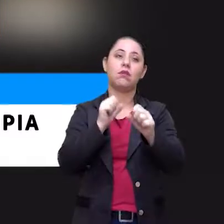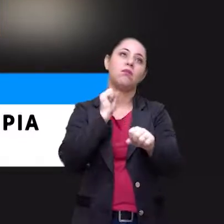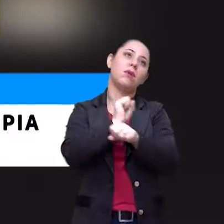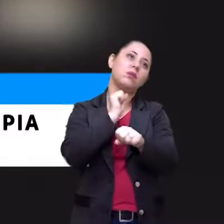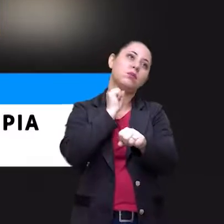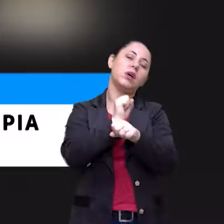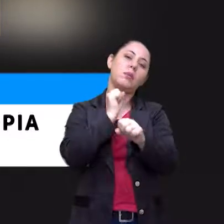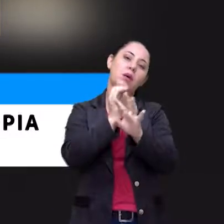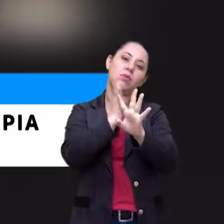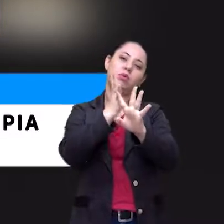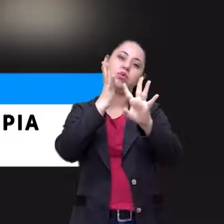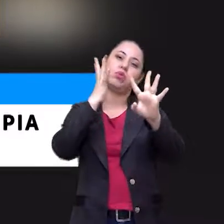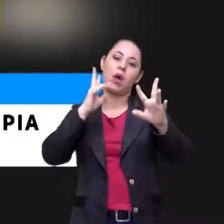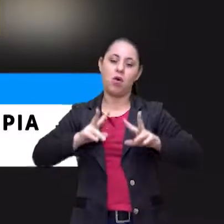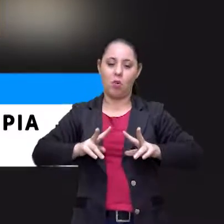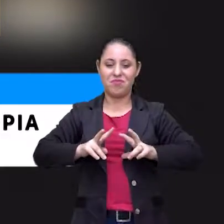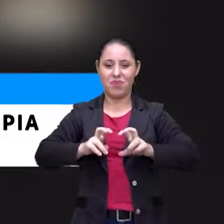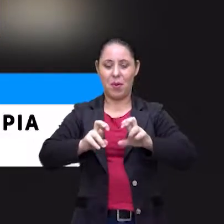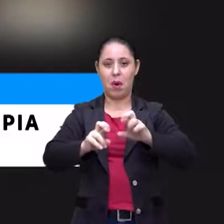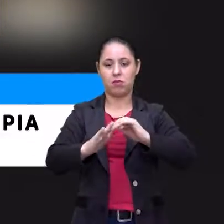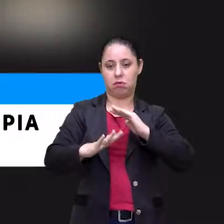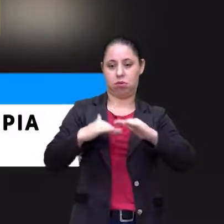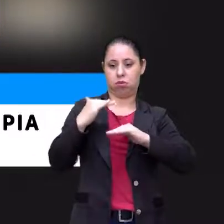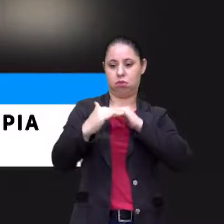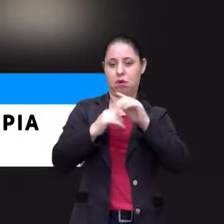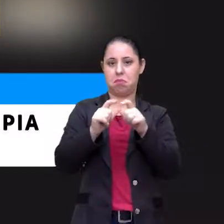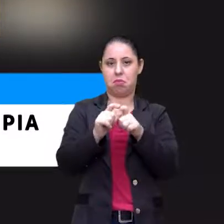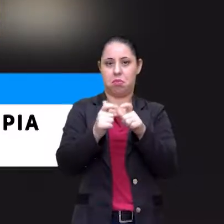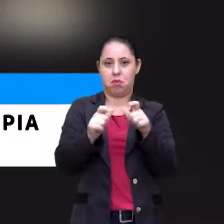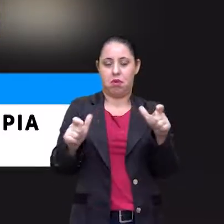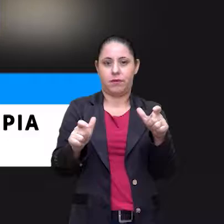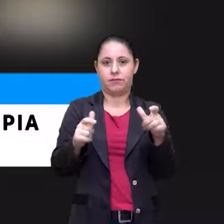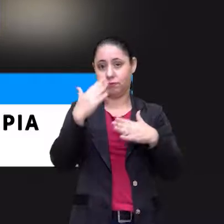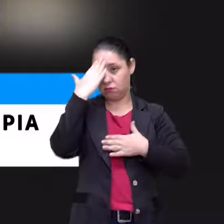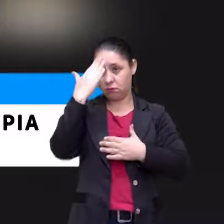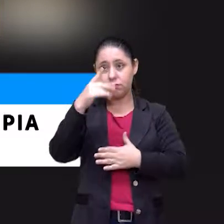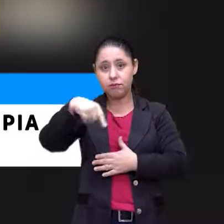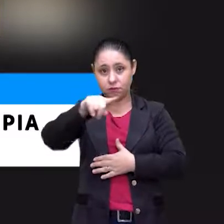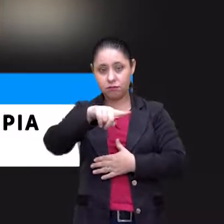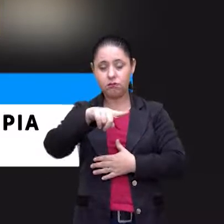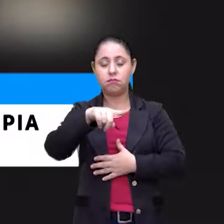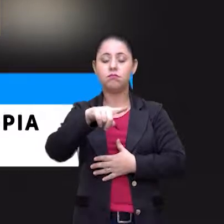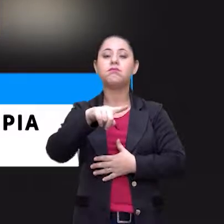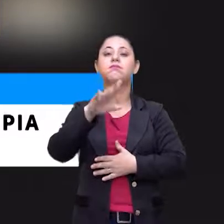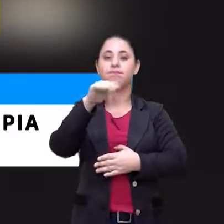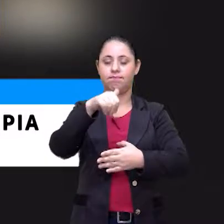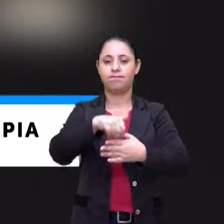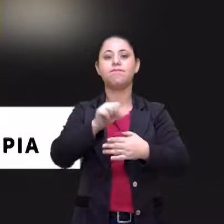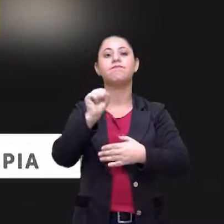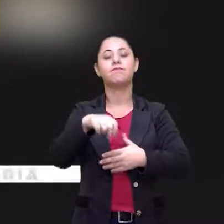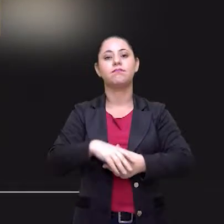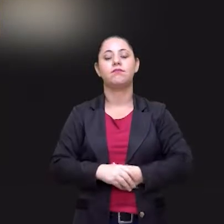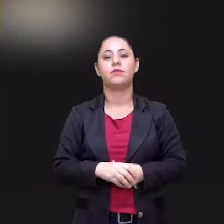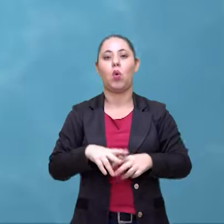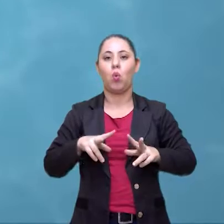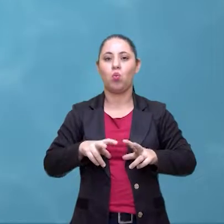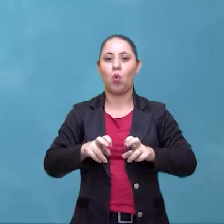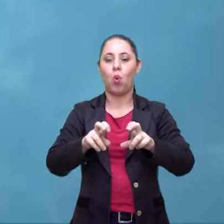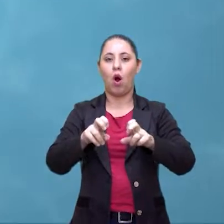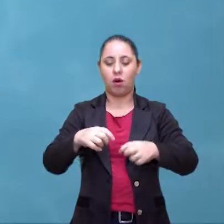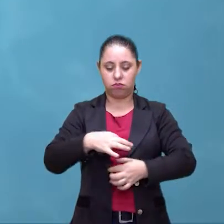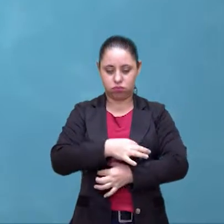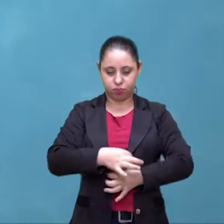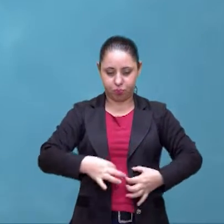vezes ficam esperando, esse câncer vai agravando. Então, queria agradecer aqui aos colegas que já votaram favoráveis.